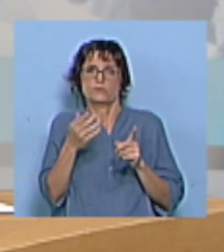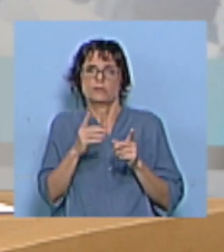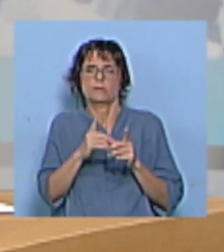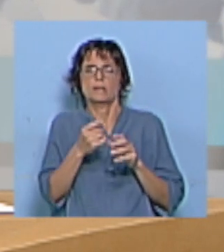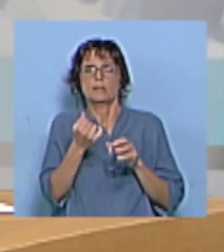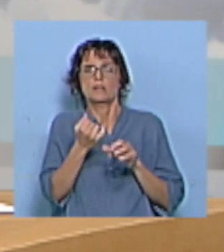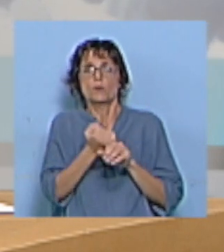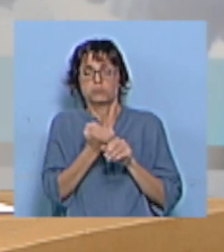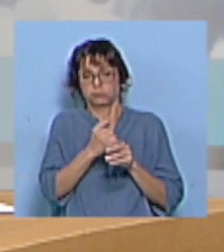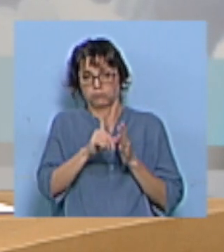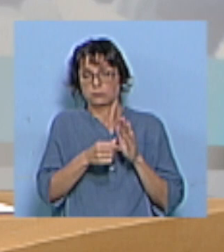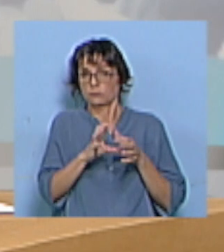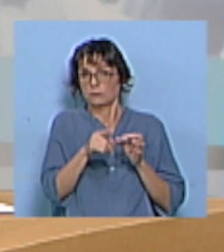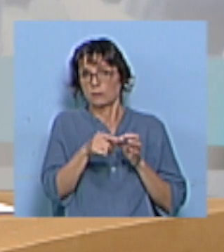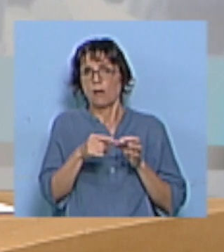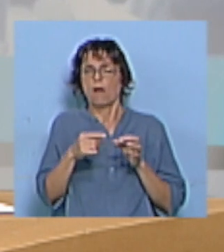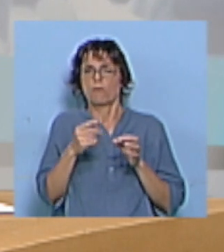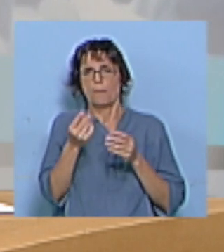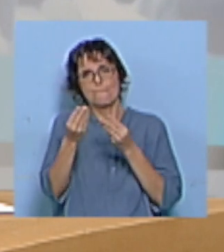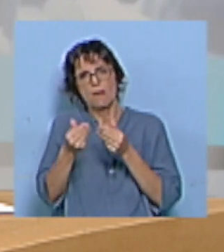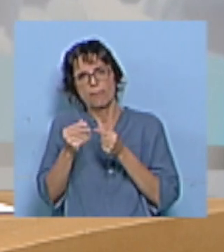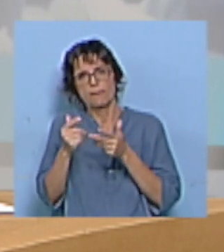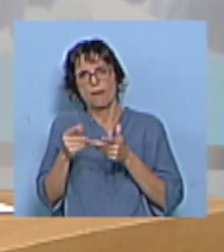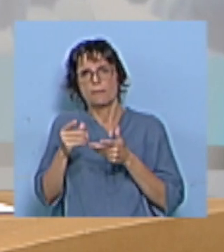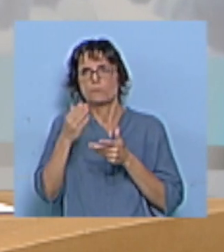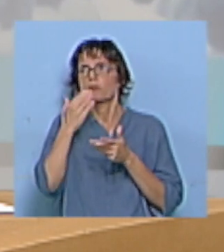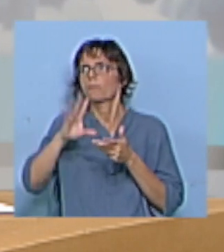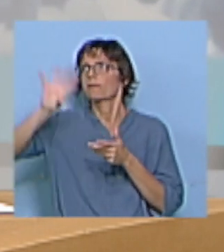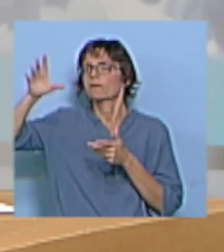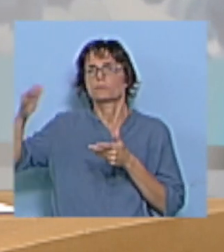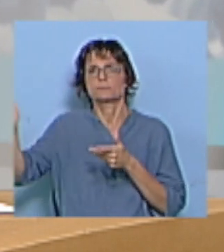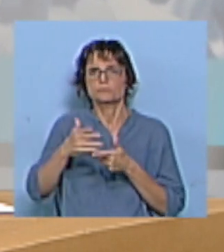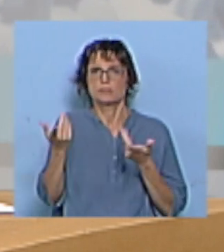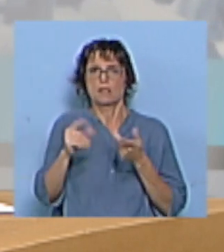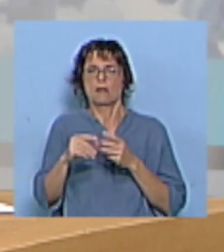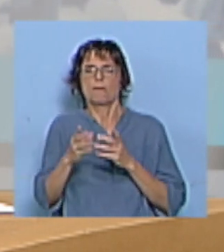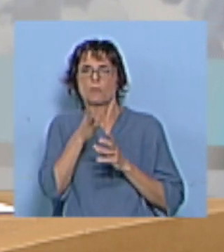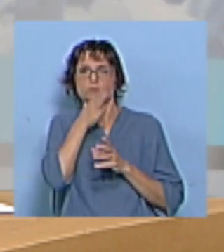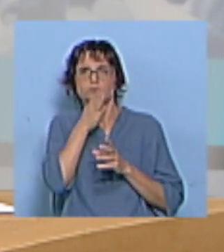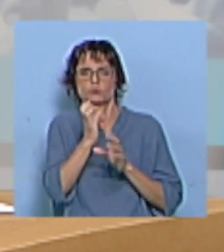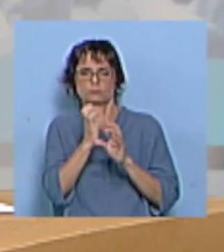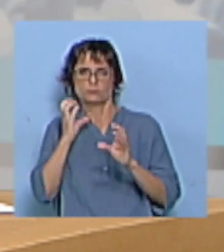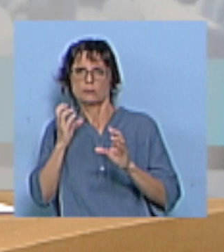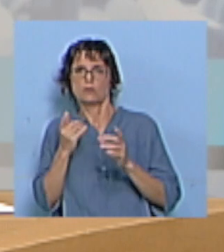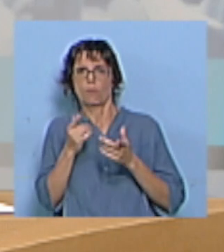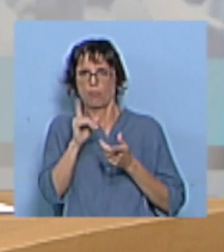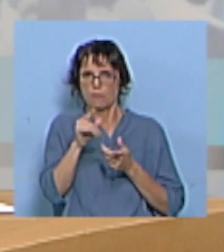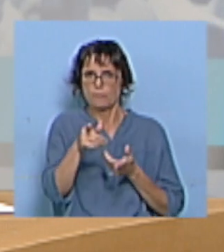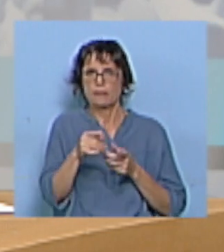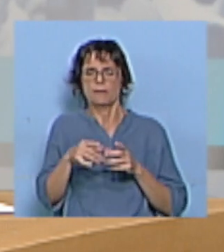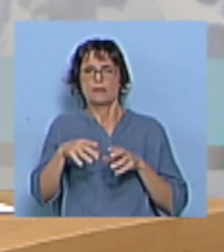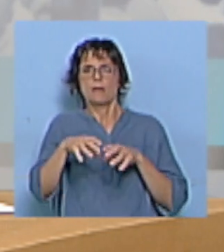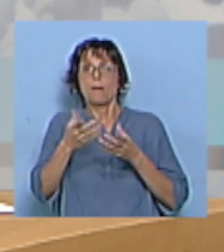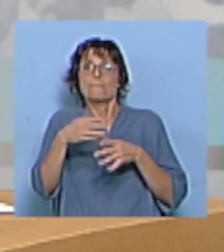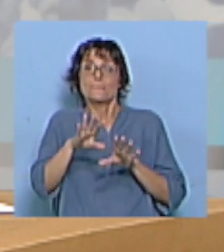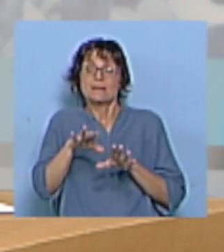depois importar boa parte dos materiais, boa parte das carruagens, nada disso é feito aqui. Mas, pelo